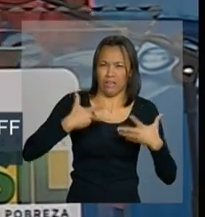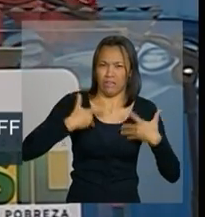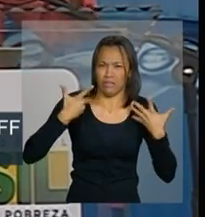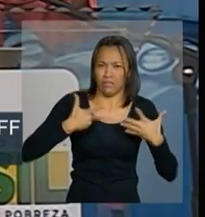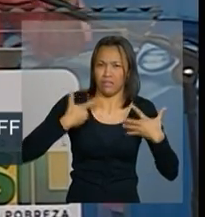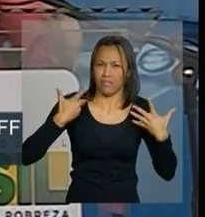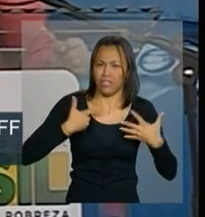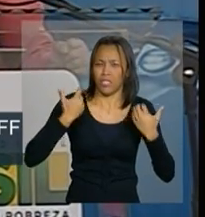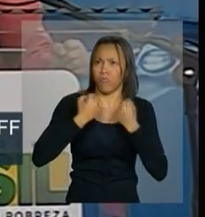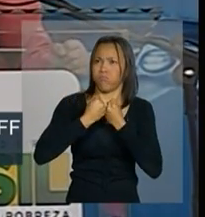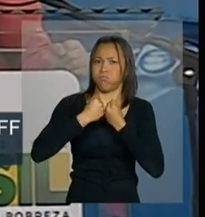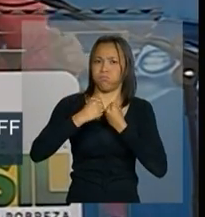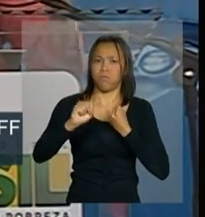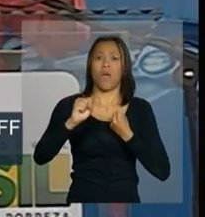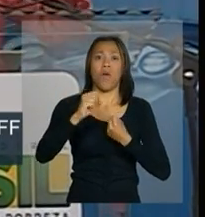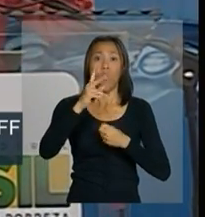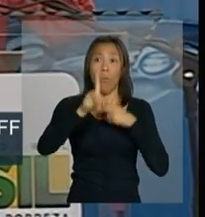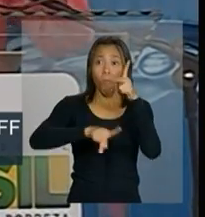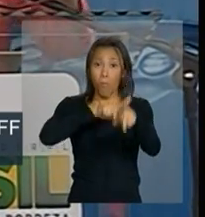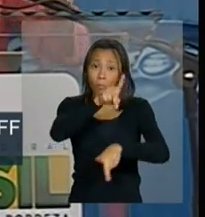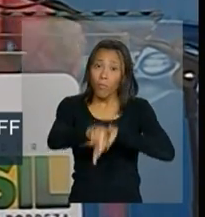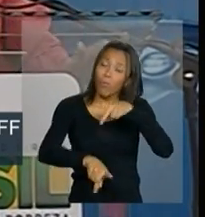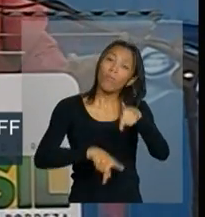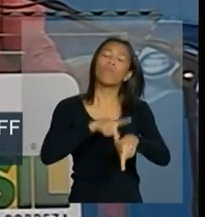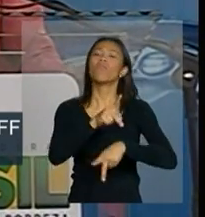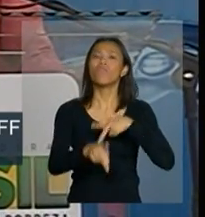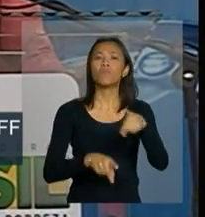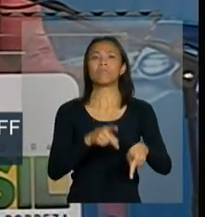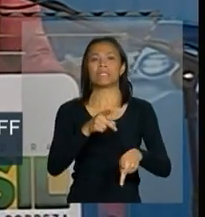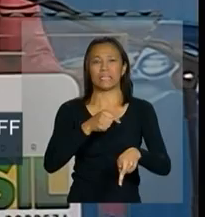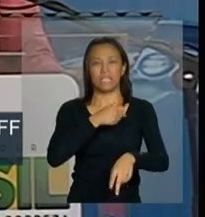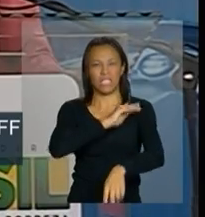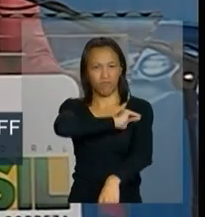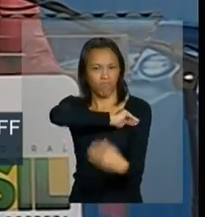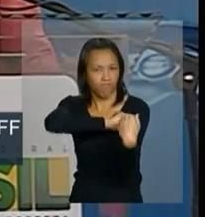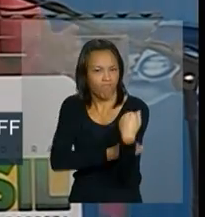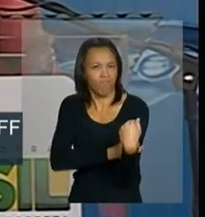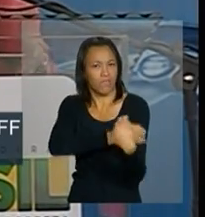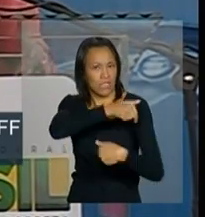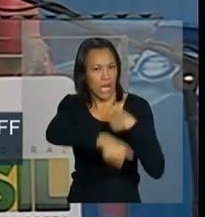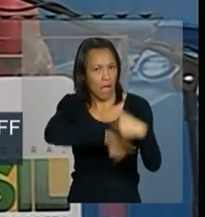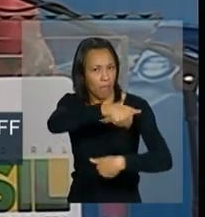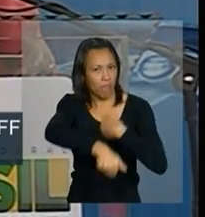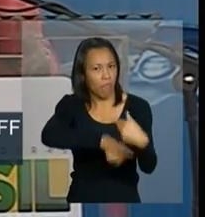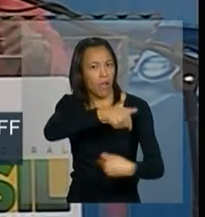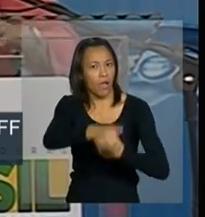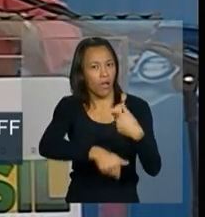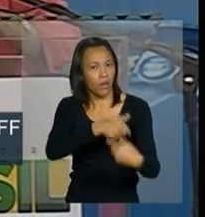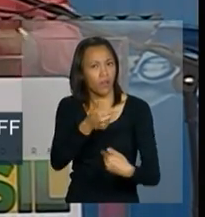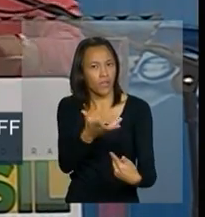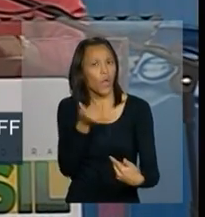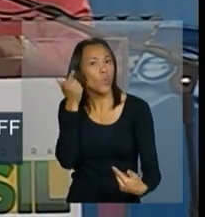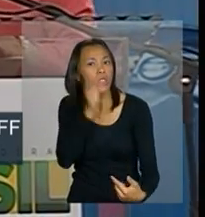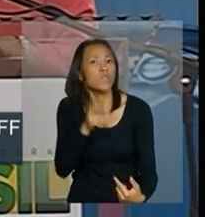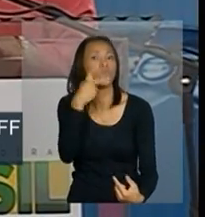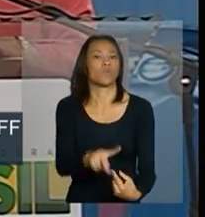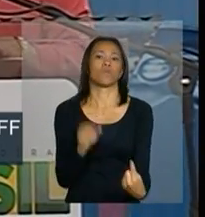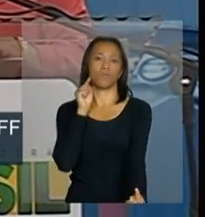É um estado com um povo extremamente trabalhador e determinado.